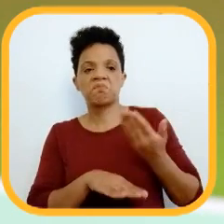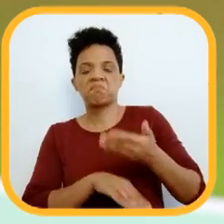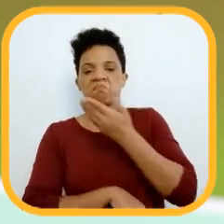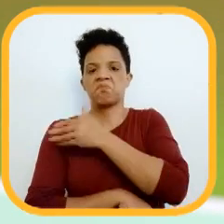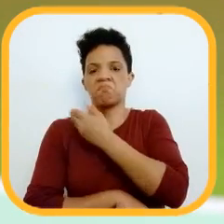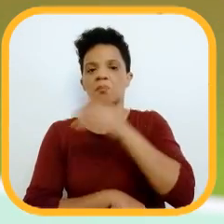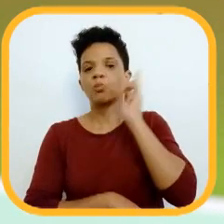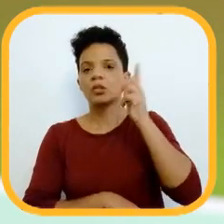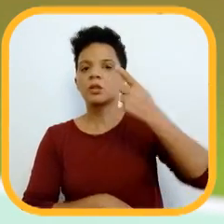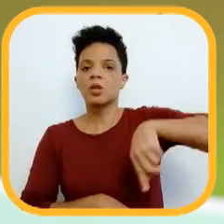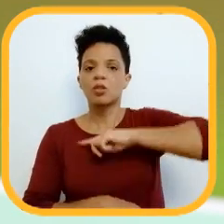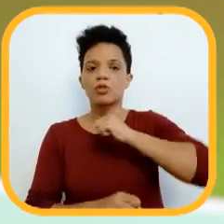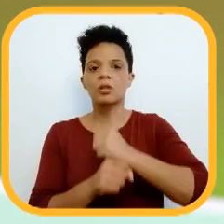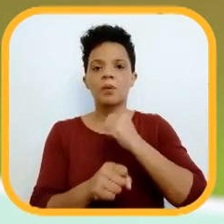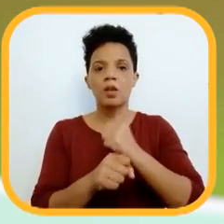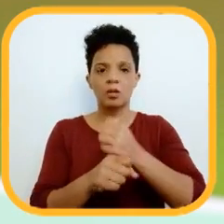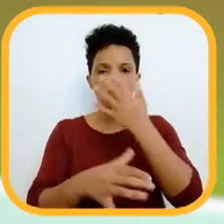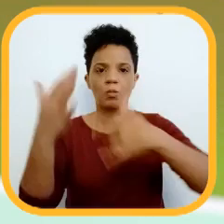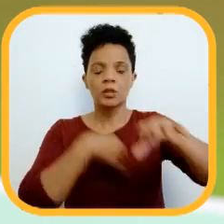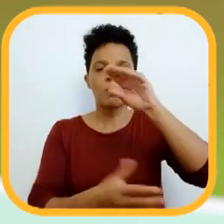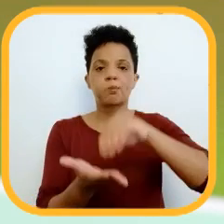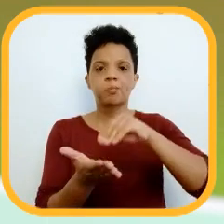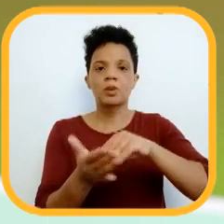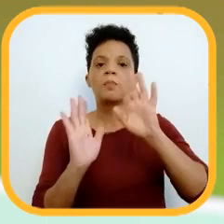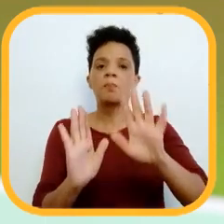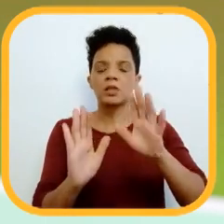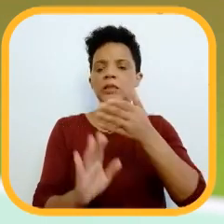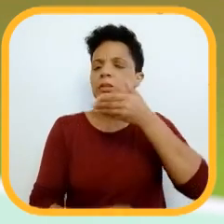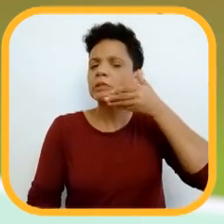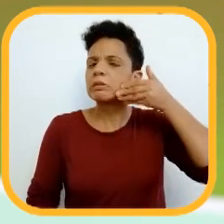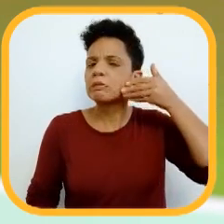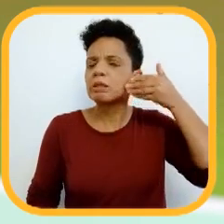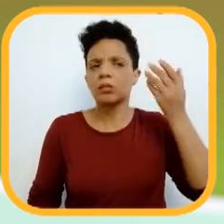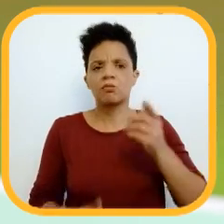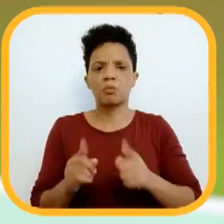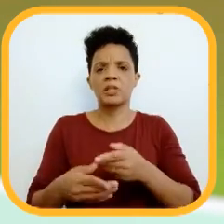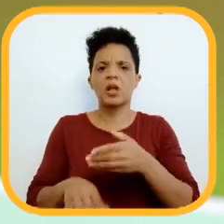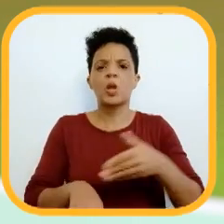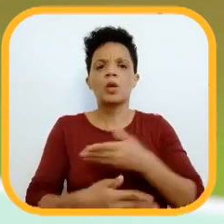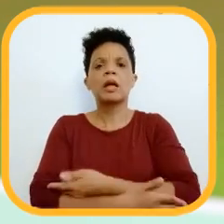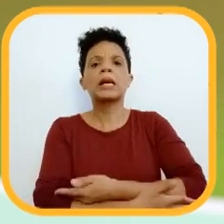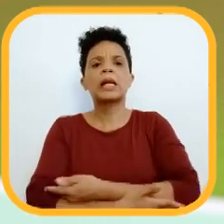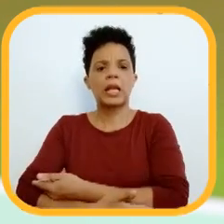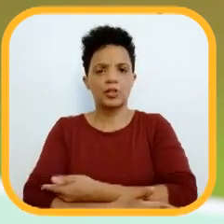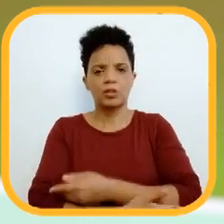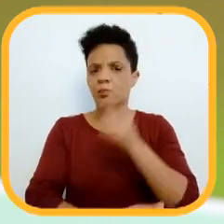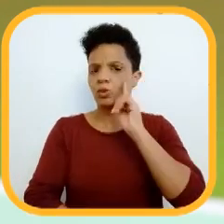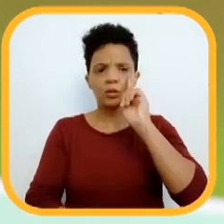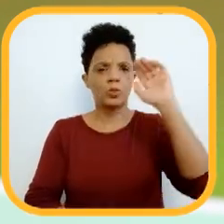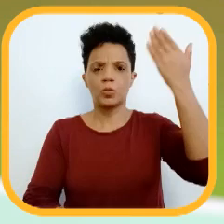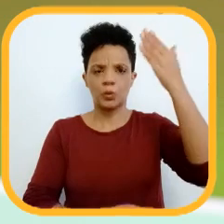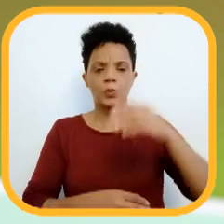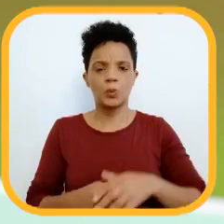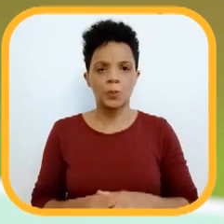nunca descurar a importância de nós começarmos a trabalhar com estas populações mais desfavorecidas desde muito, muito cedo, desde a creche, pronto. E, portanto, isso